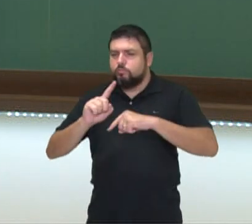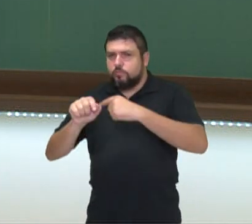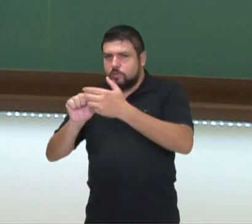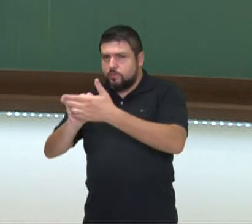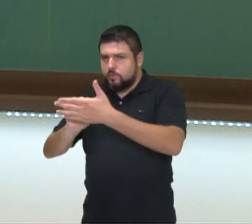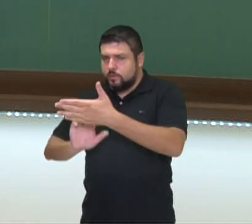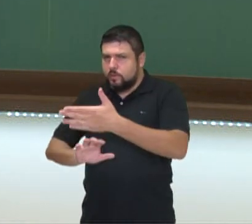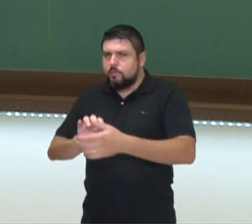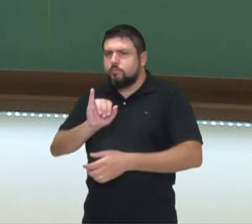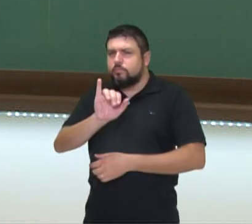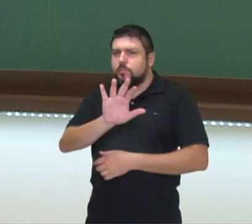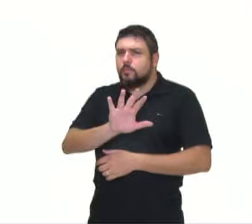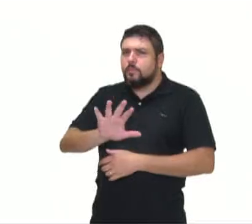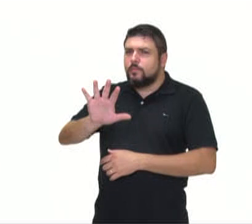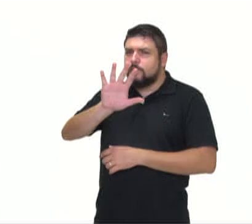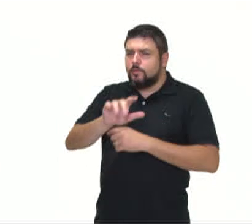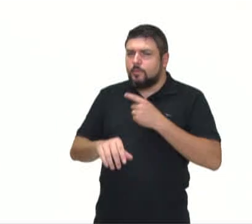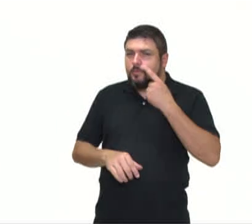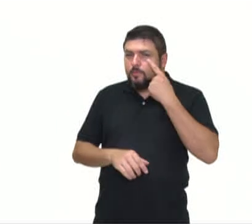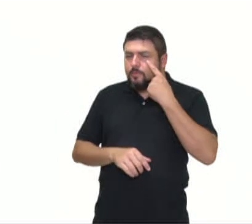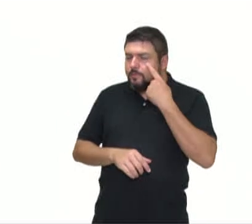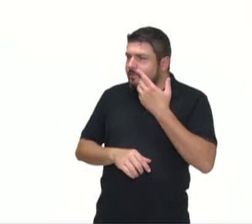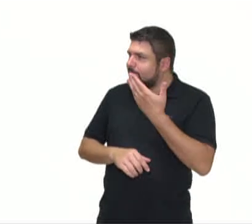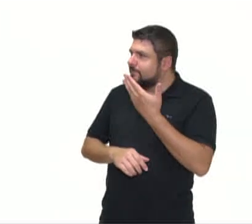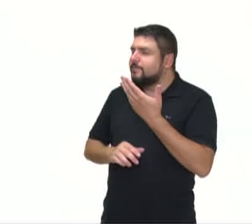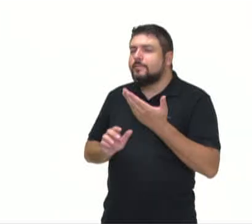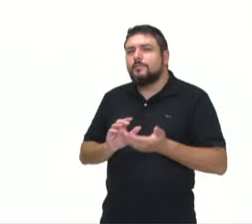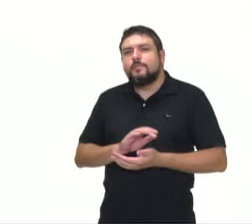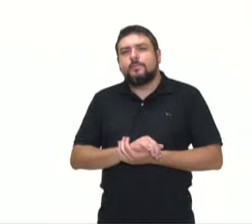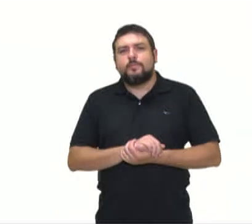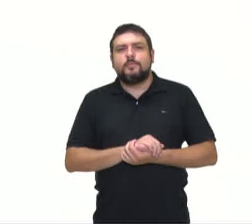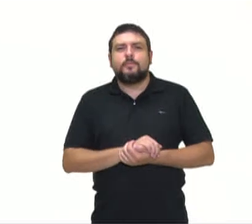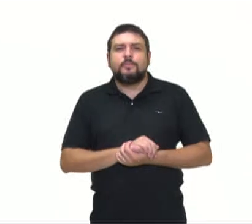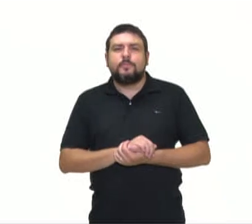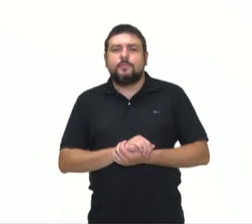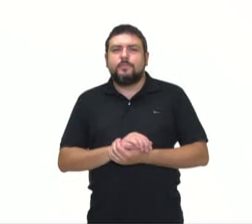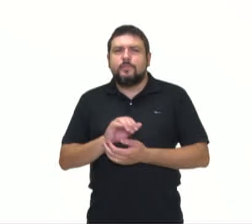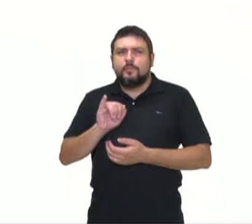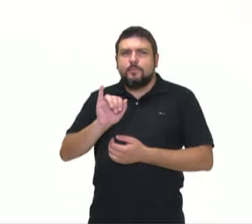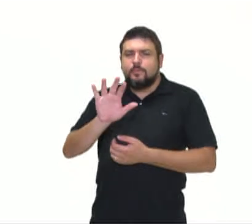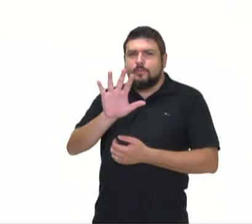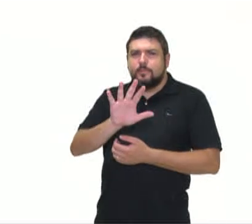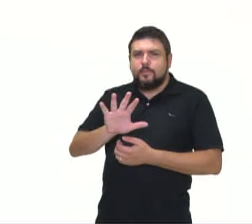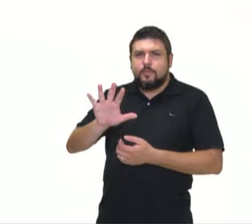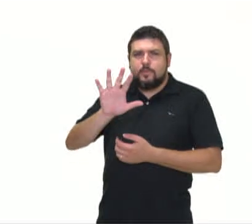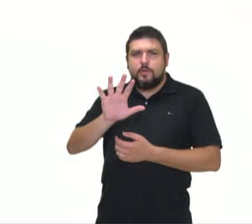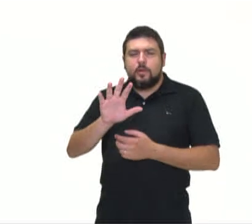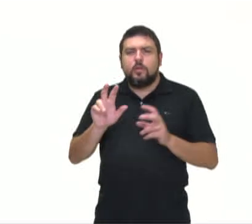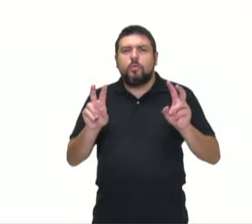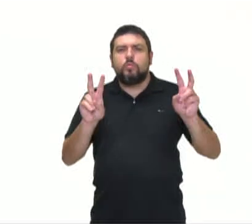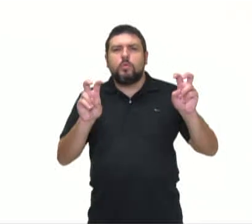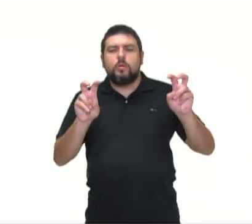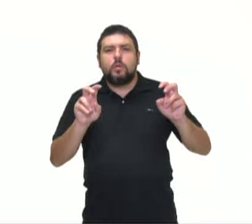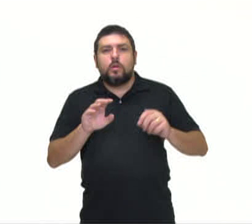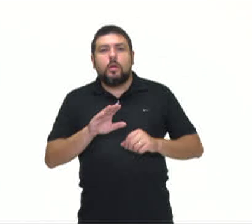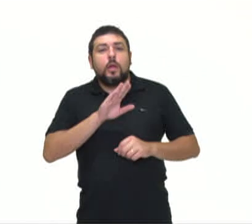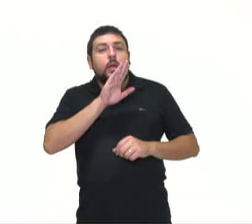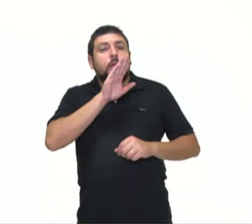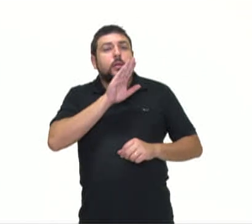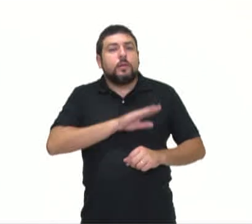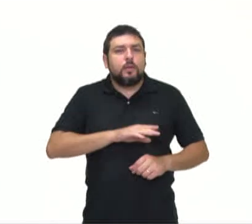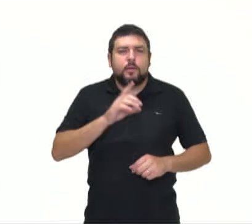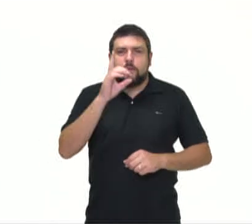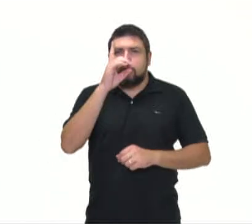vê-la. É uma imagem chamada de Tarde de Domingo na Ilha Grande,